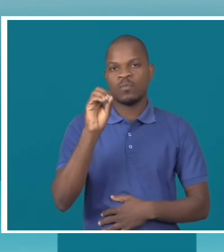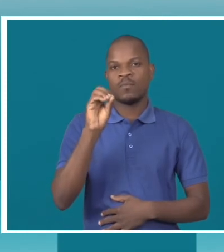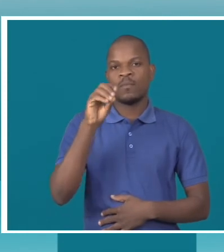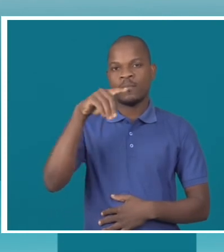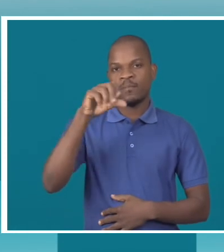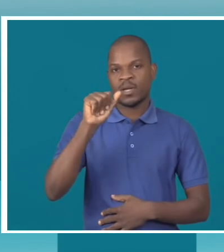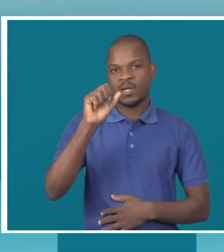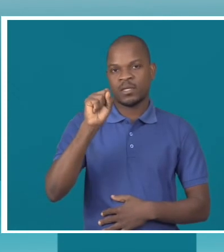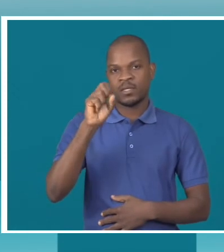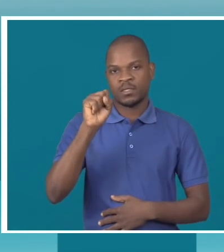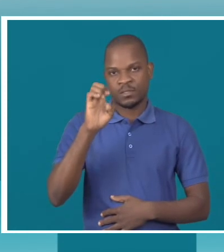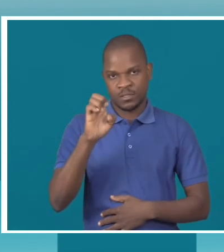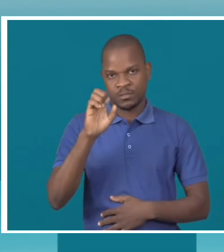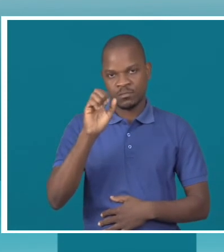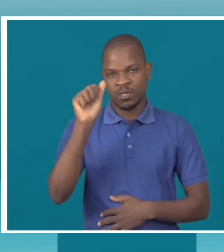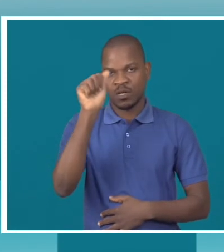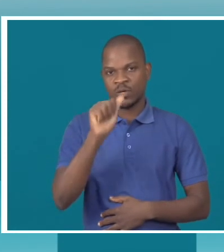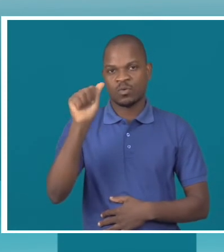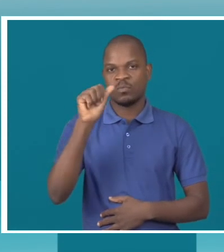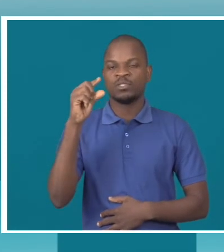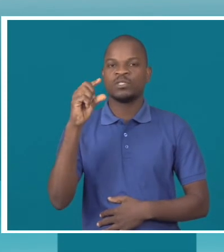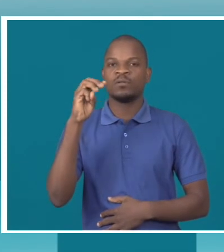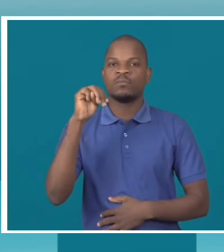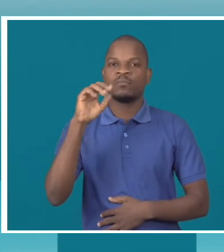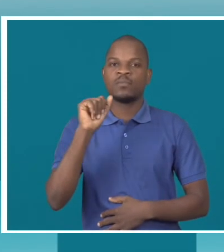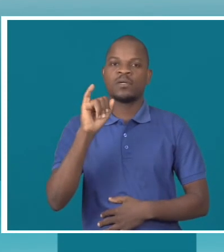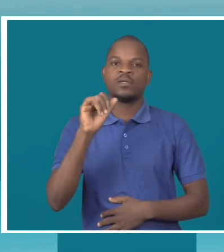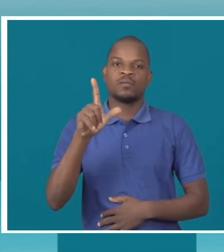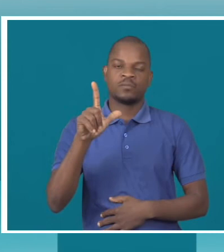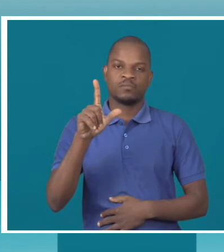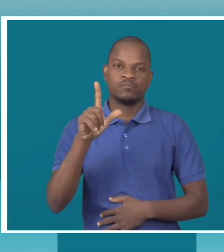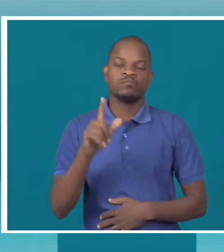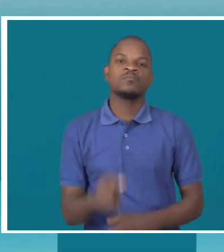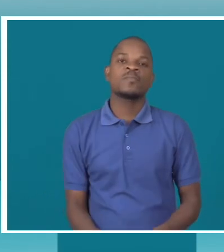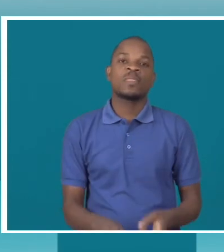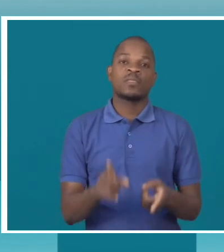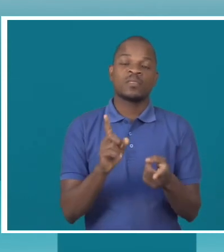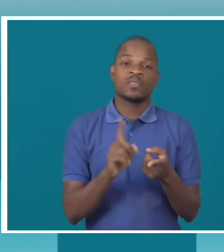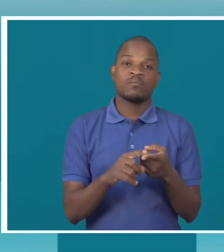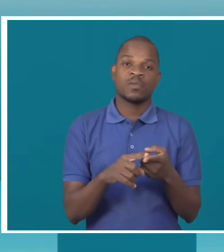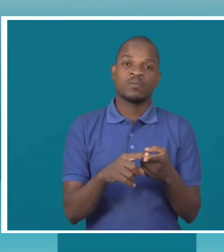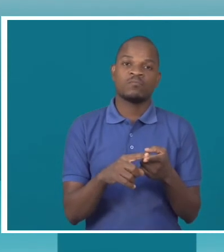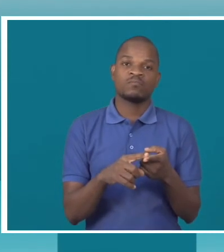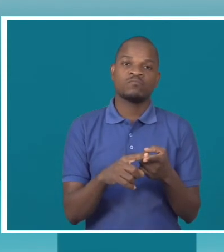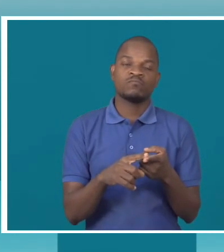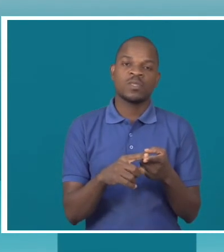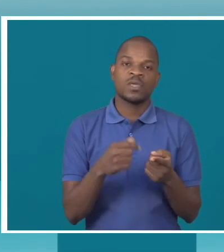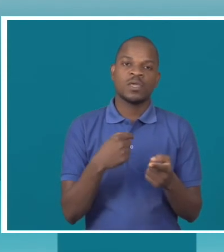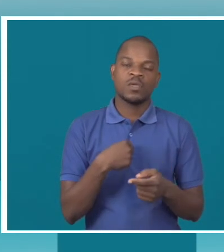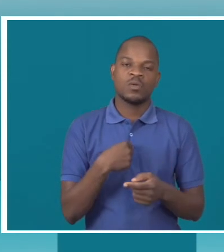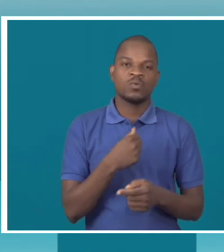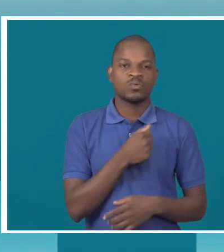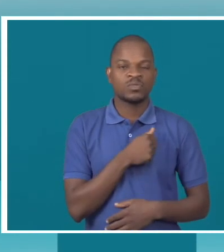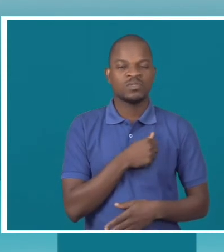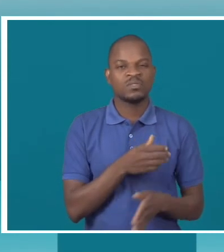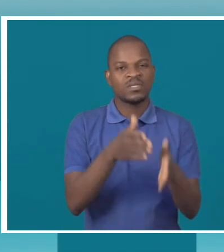com. Mesmo para terminar, João rungopasse. Eu gostaria que as pessoas